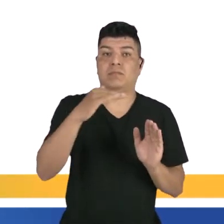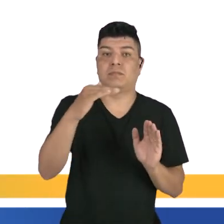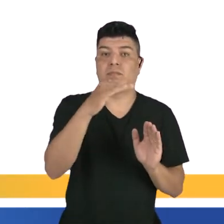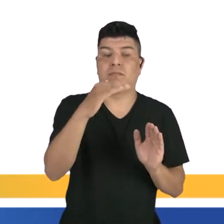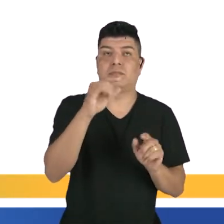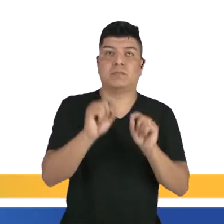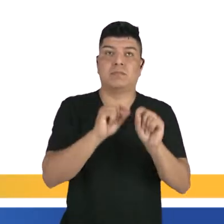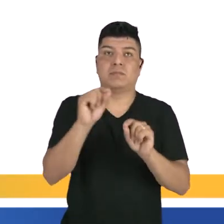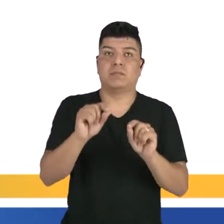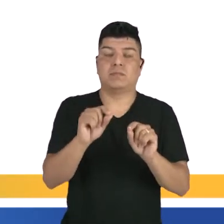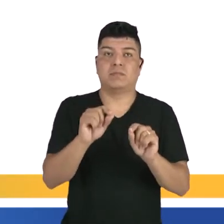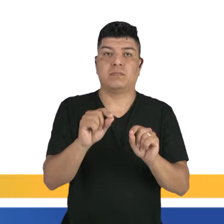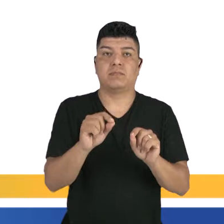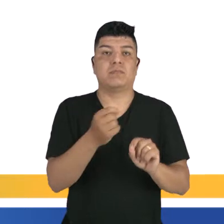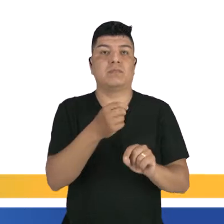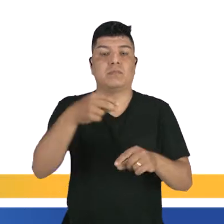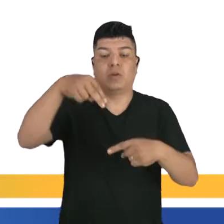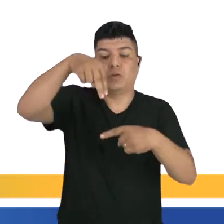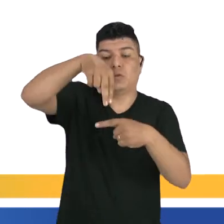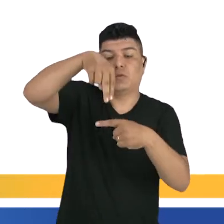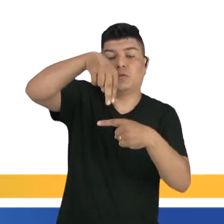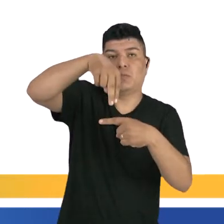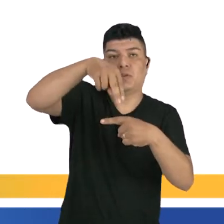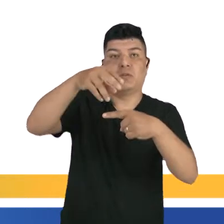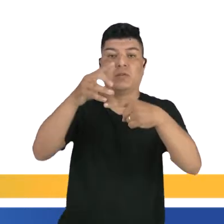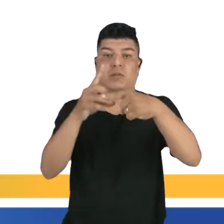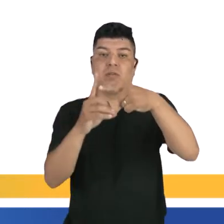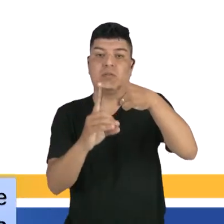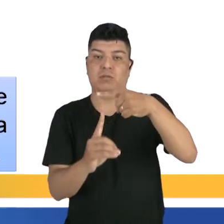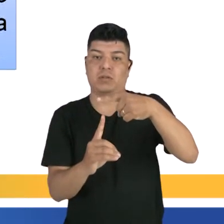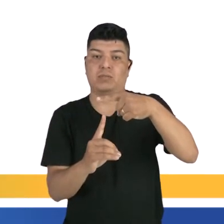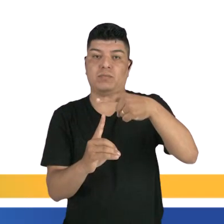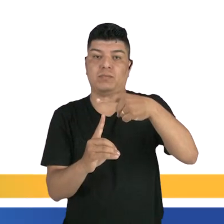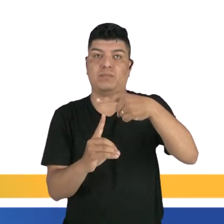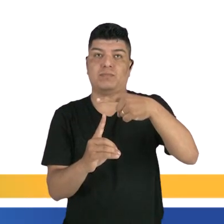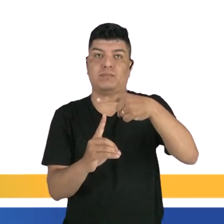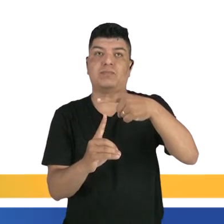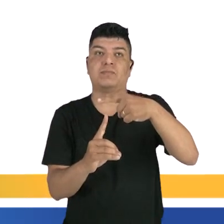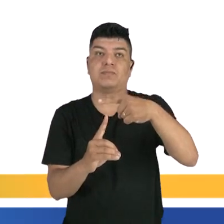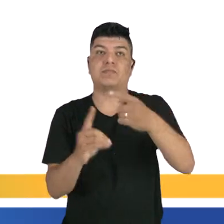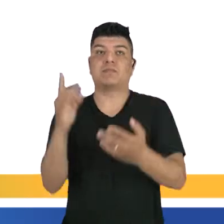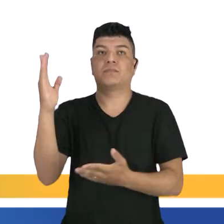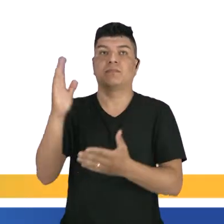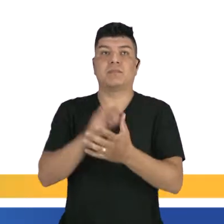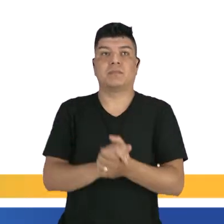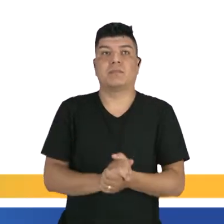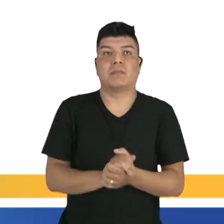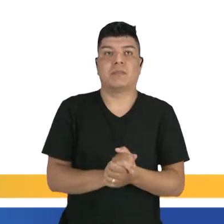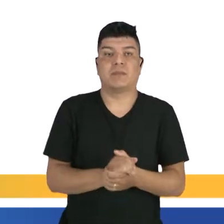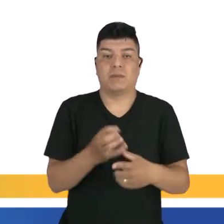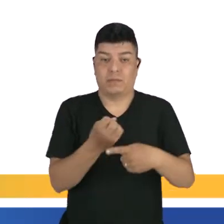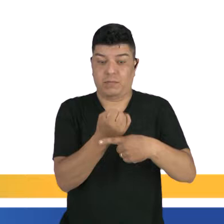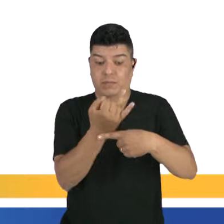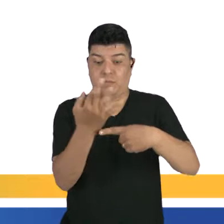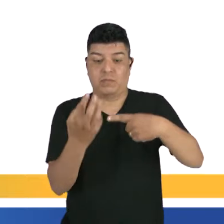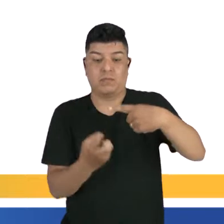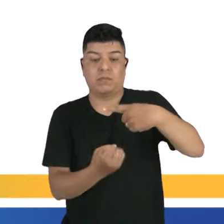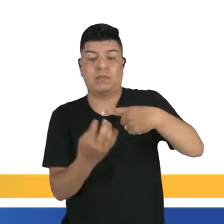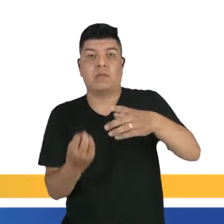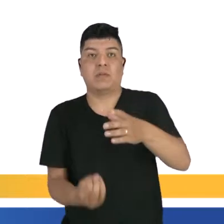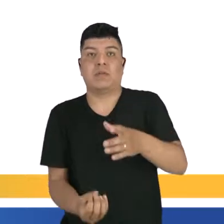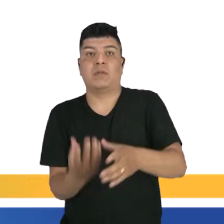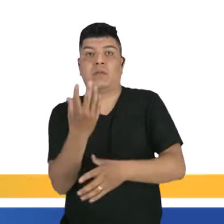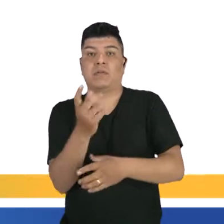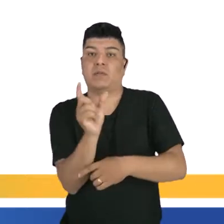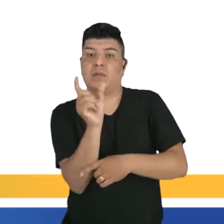traço é chamado de numerador e o que fica abaixo é o denominador. O termo fração tem como origem a